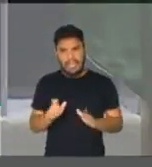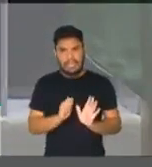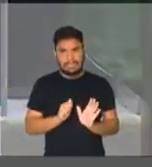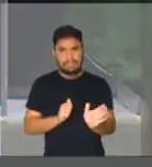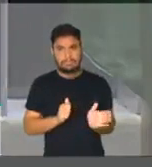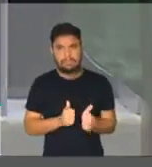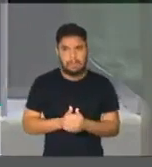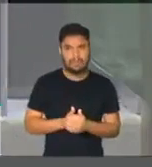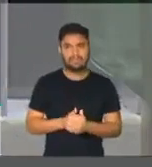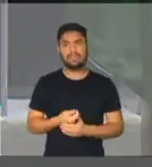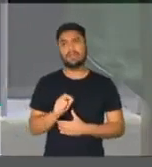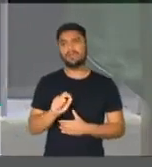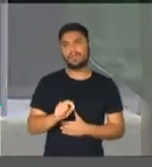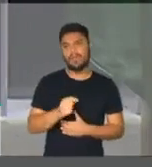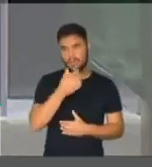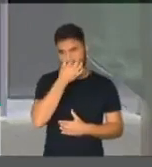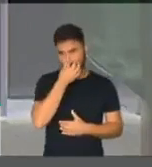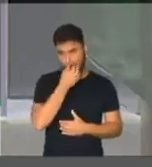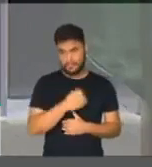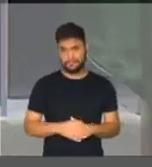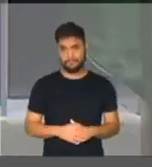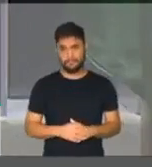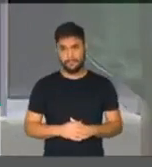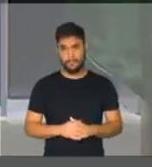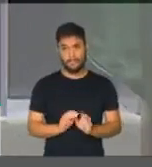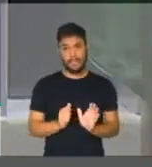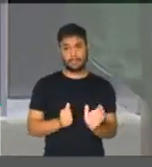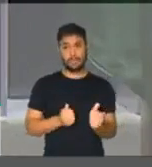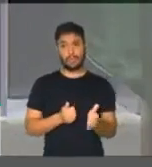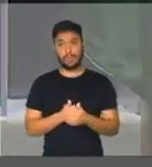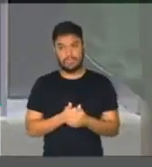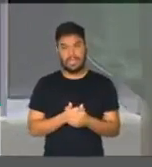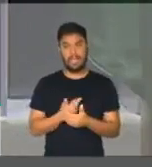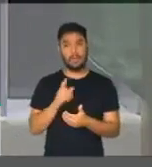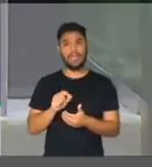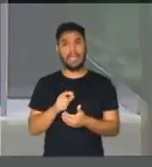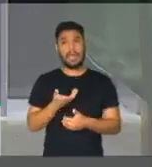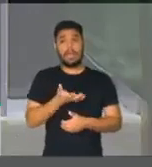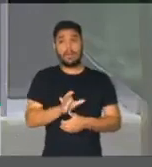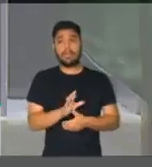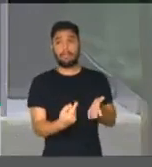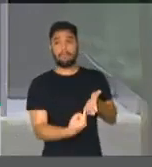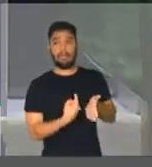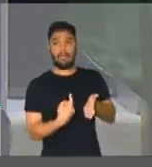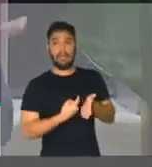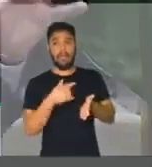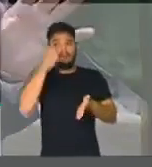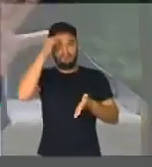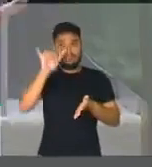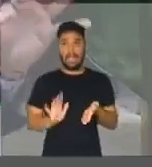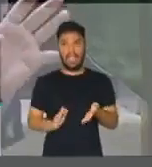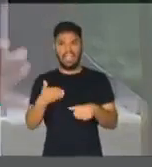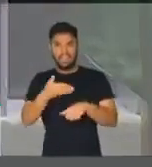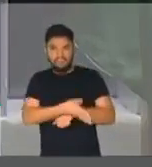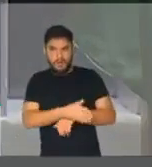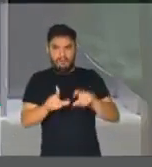máximo a possibilidade de que ele pudesse ser questionado. Não foi